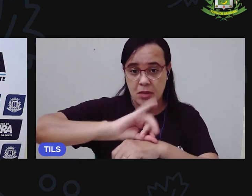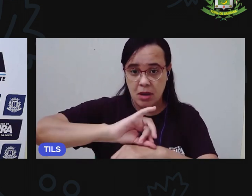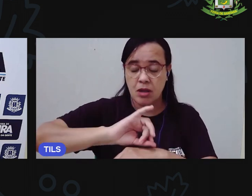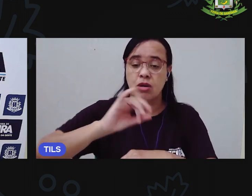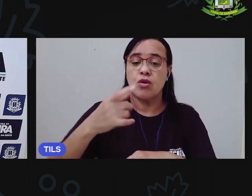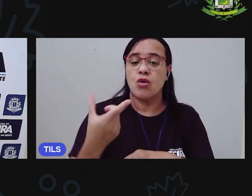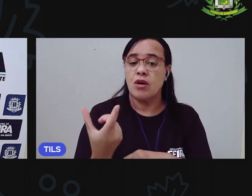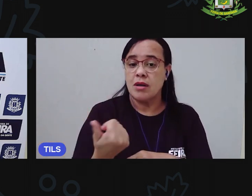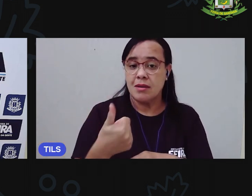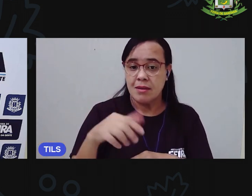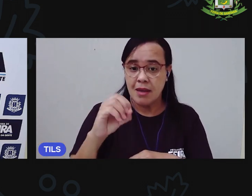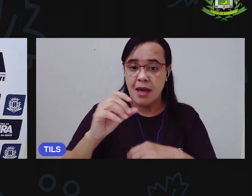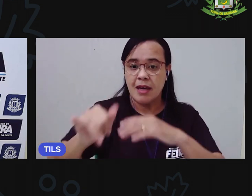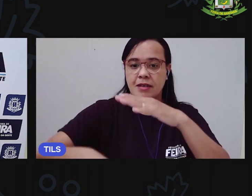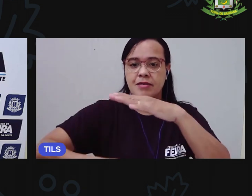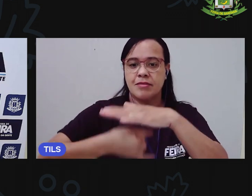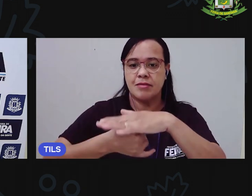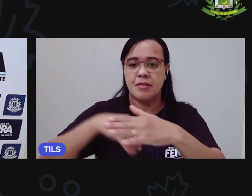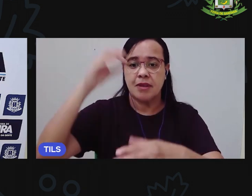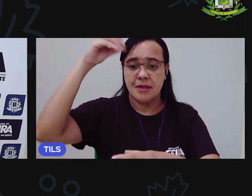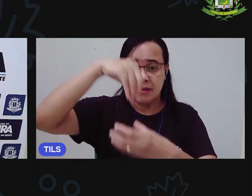interior e